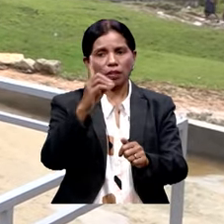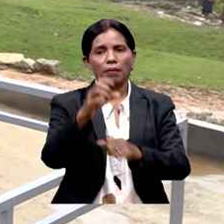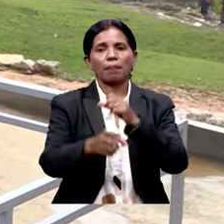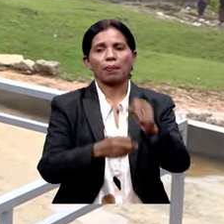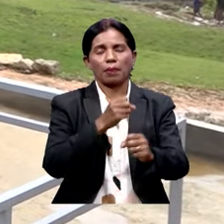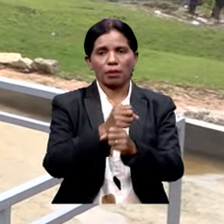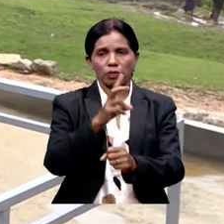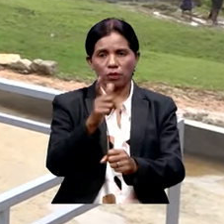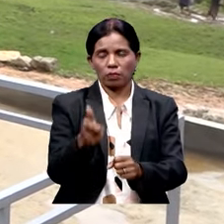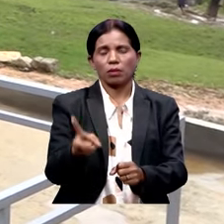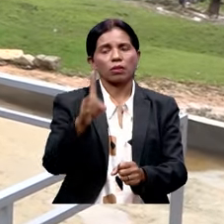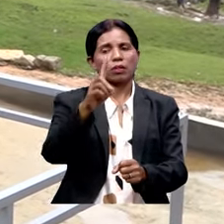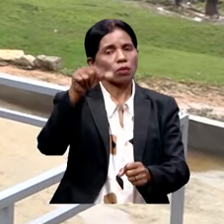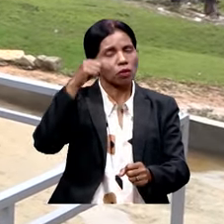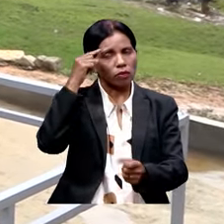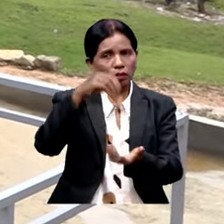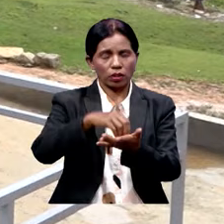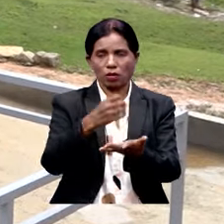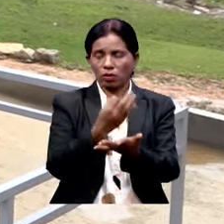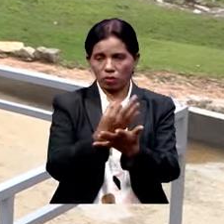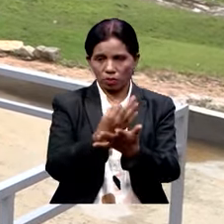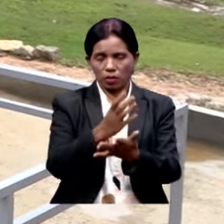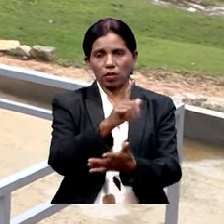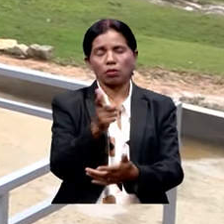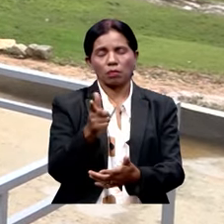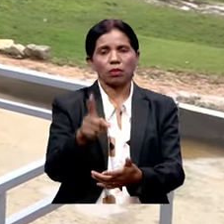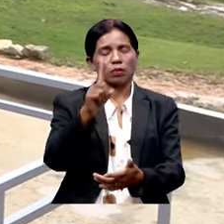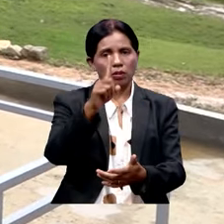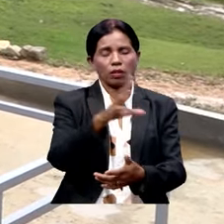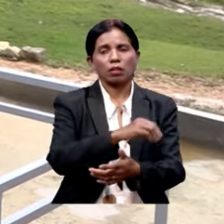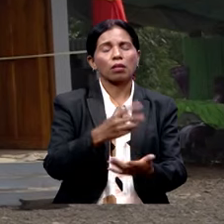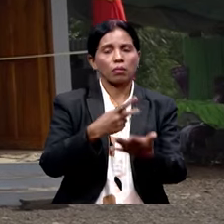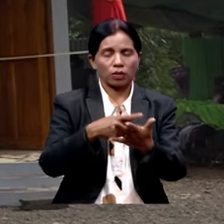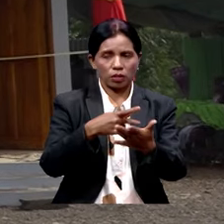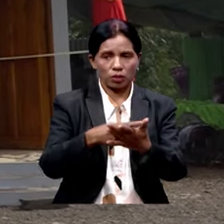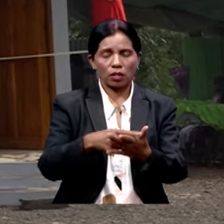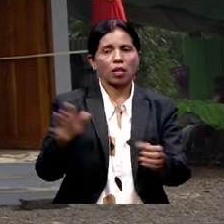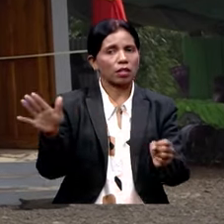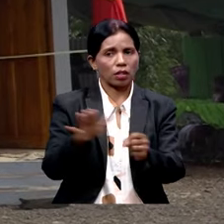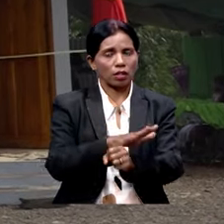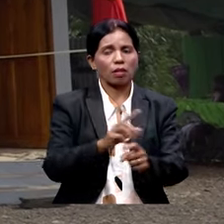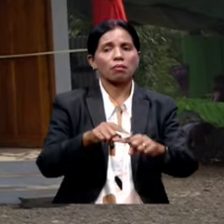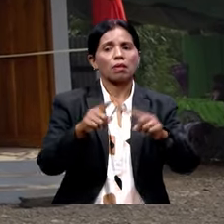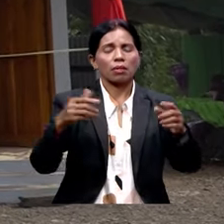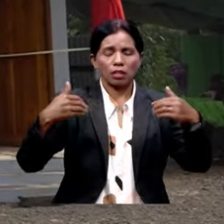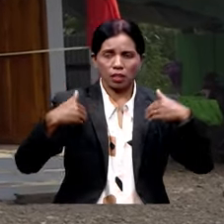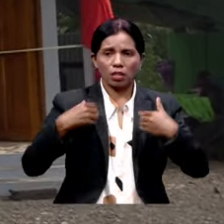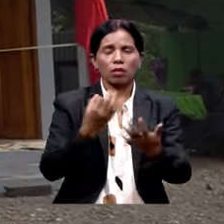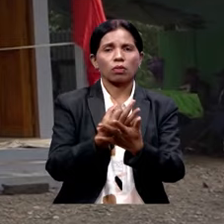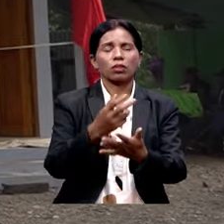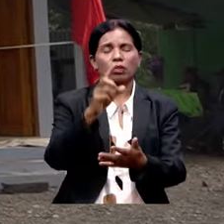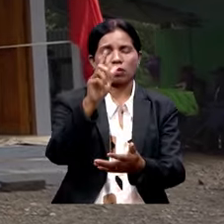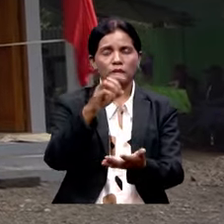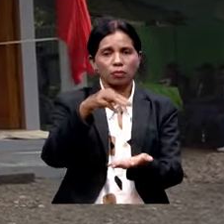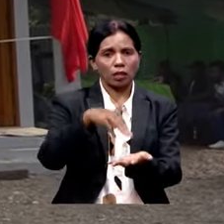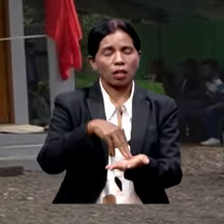Rua Ressenida, governa o orçamento do dólar americano, toca com Rua Nulo Ressenida. Projeto ne conclui ona, mas se ia osan toca com Rua, no ne